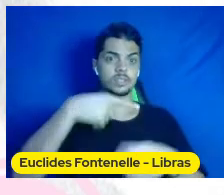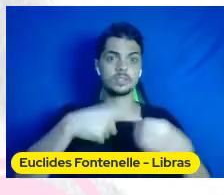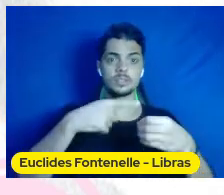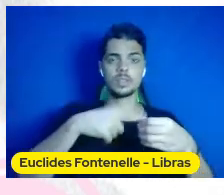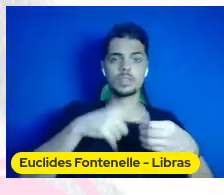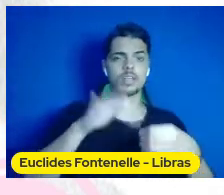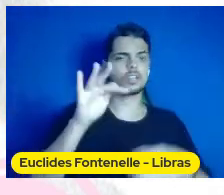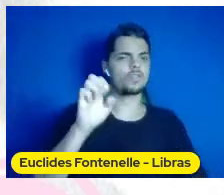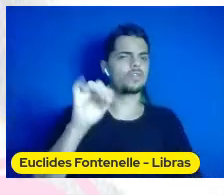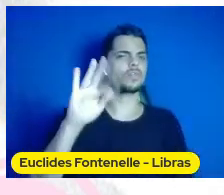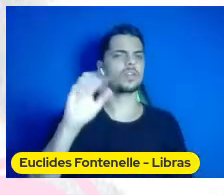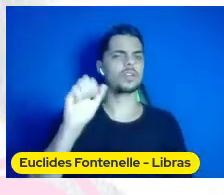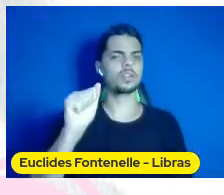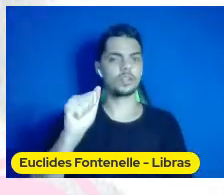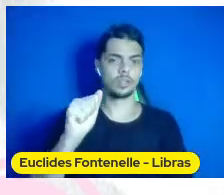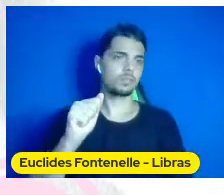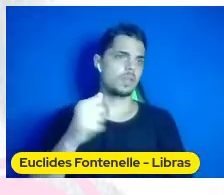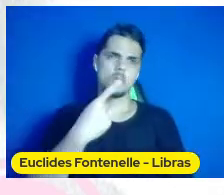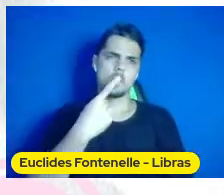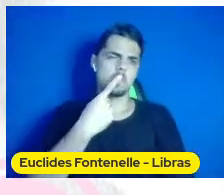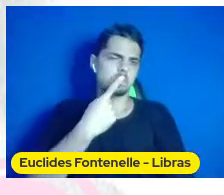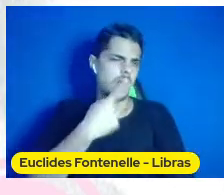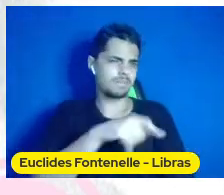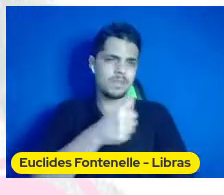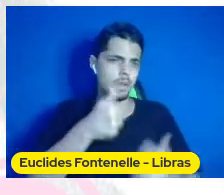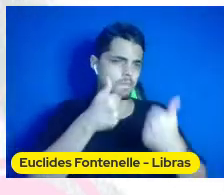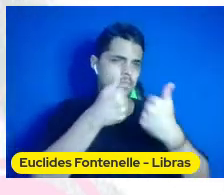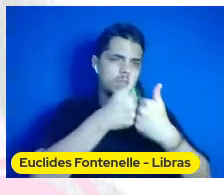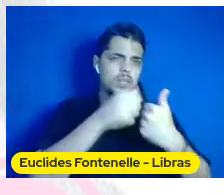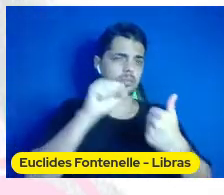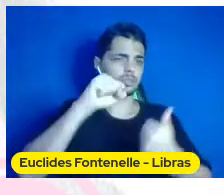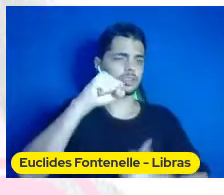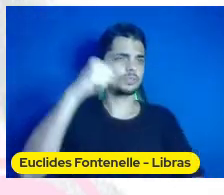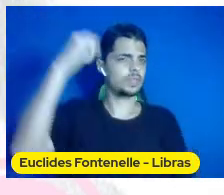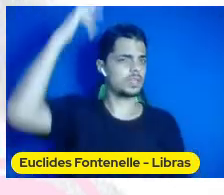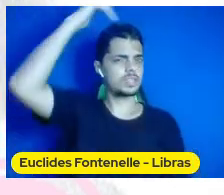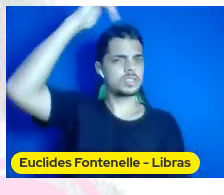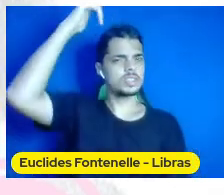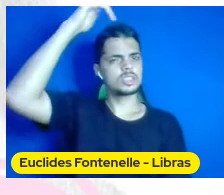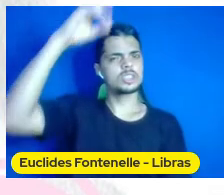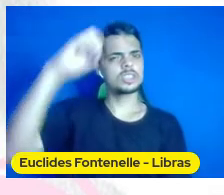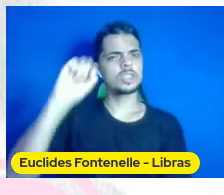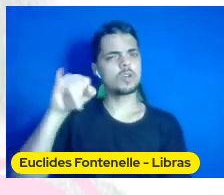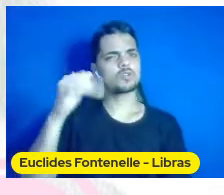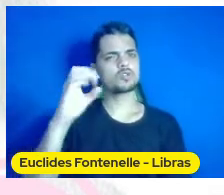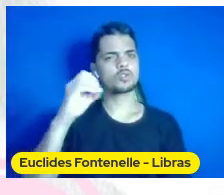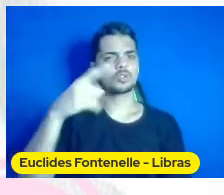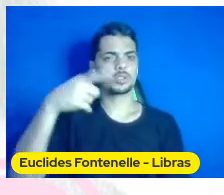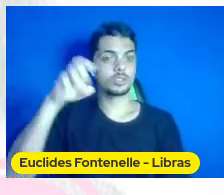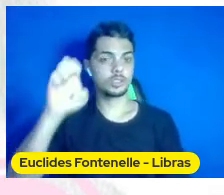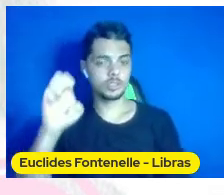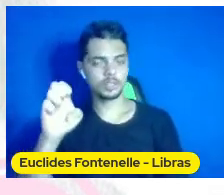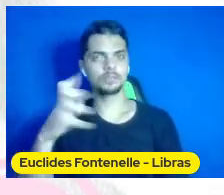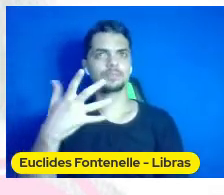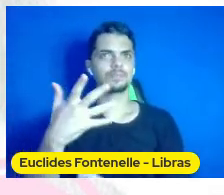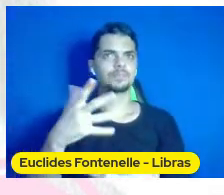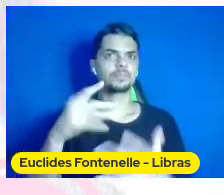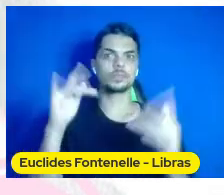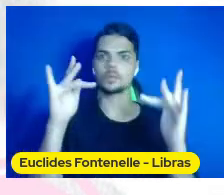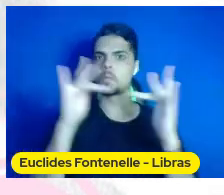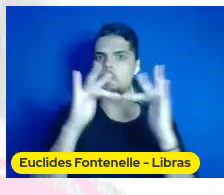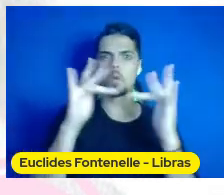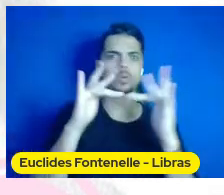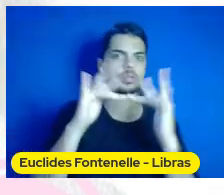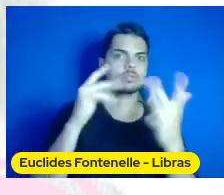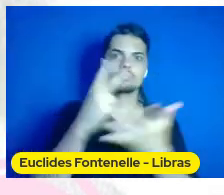é muito próximo de Feira de Santana. Então, a gente está ligado praticamente muito mais próximo de Maria